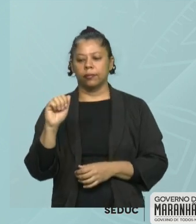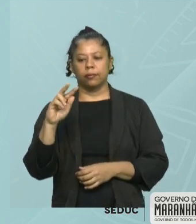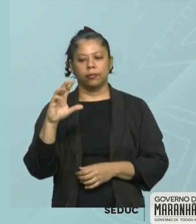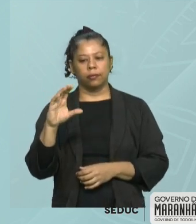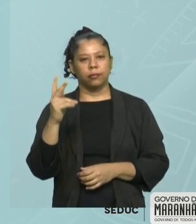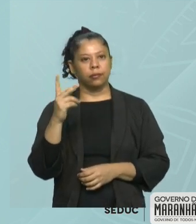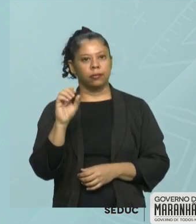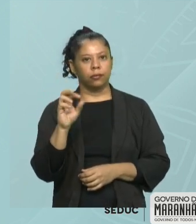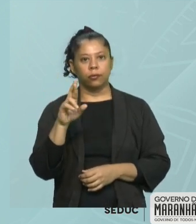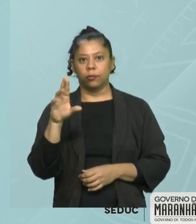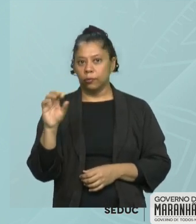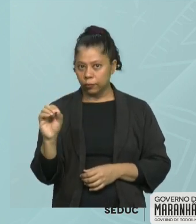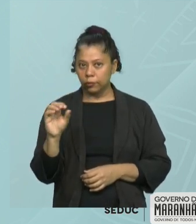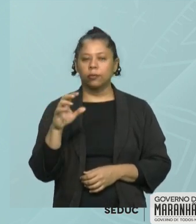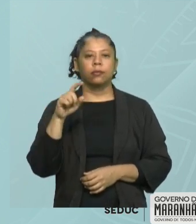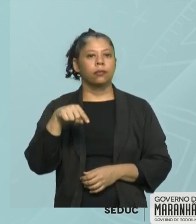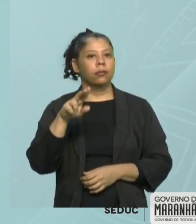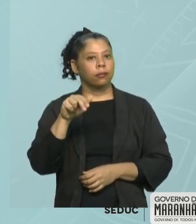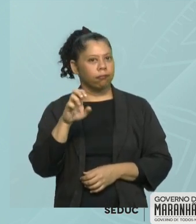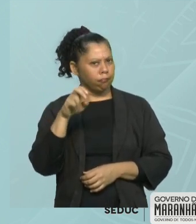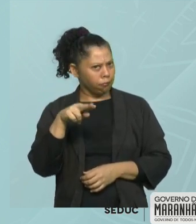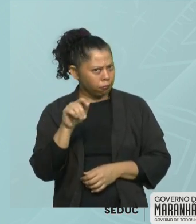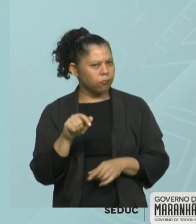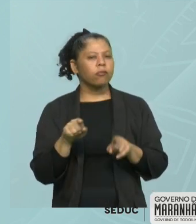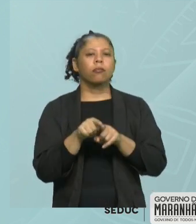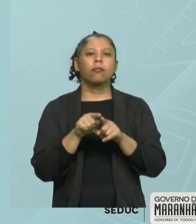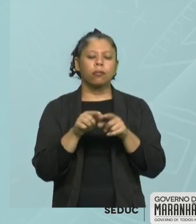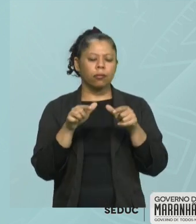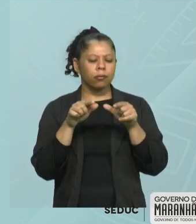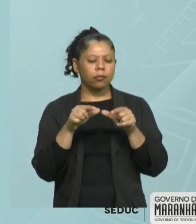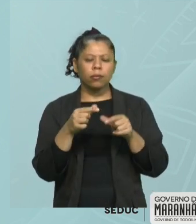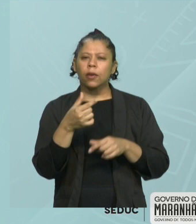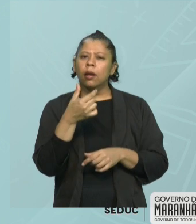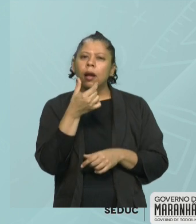sanduíche. Pé de moleque é o nome de um doce.